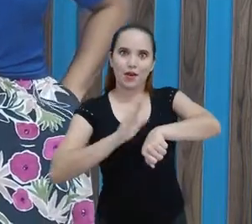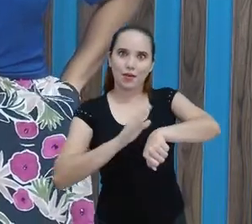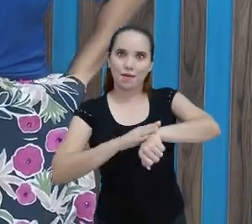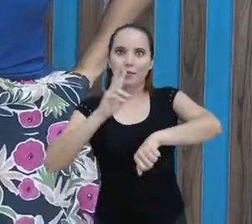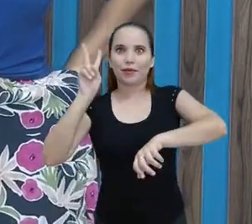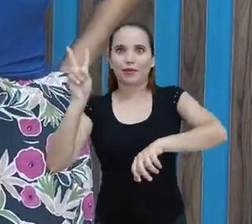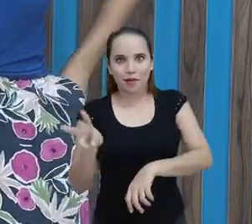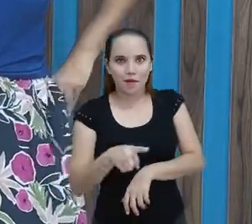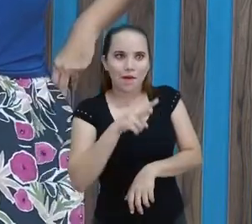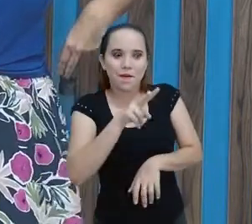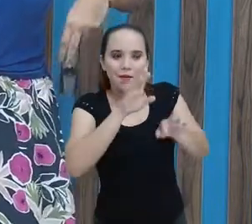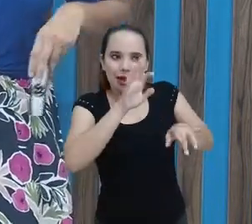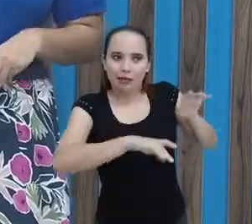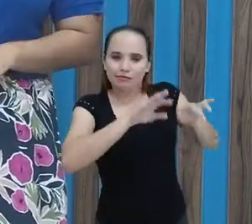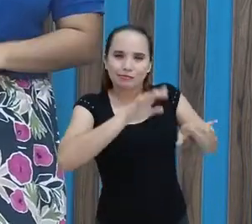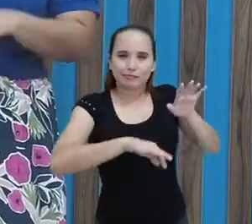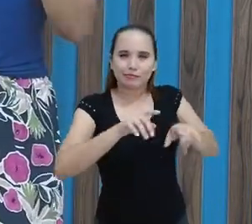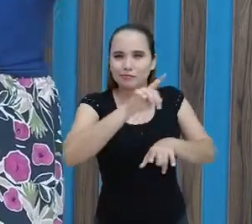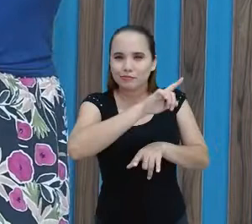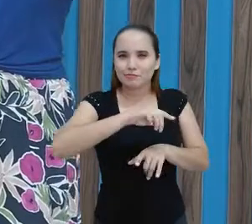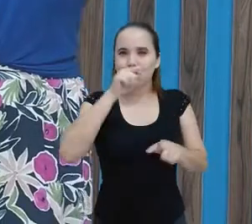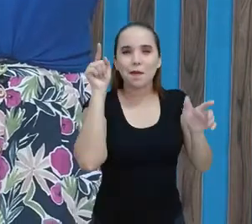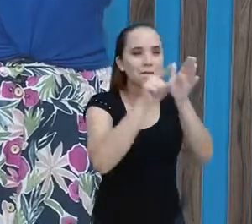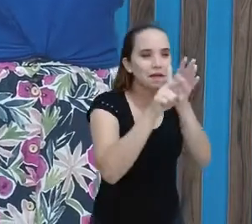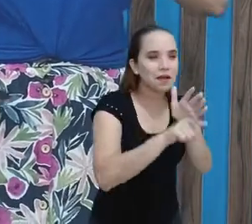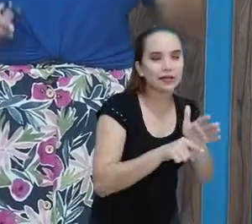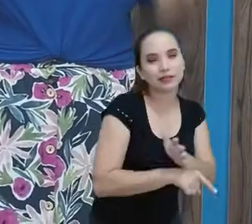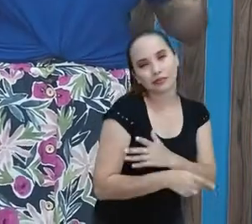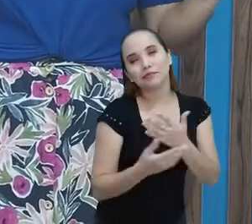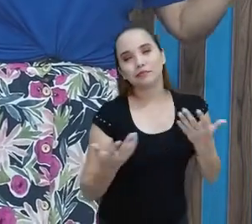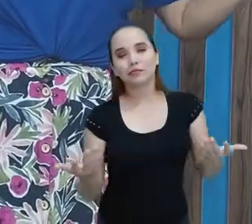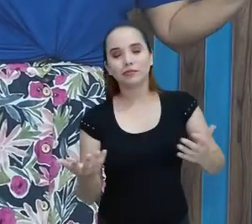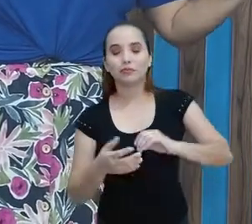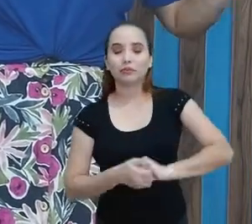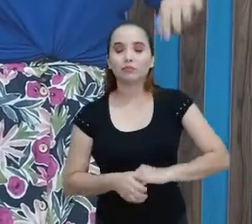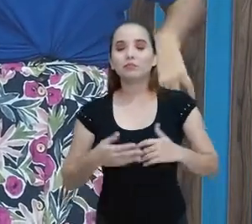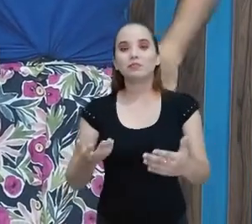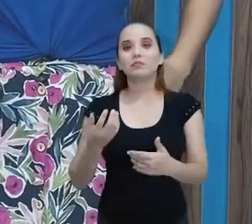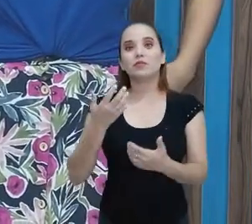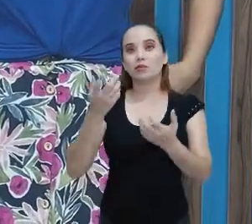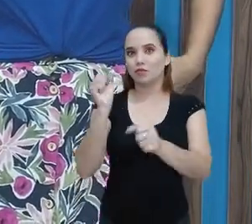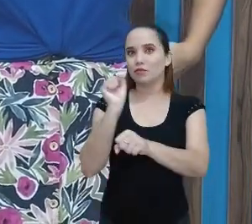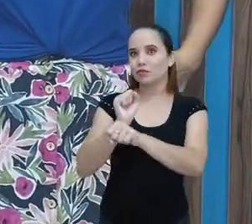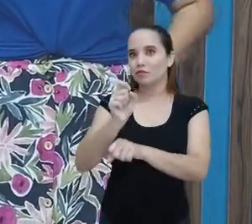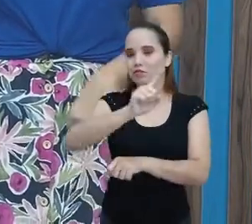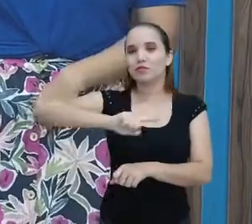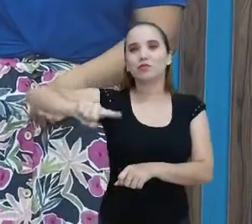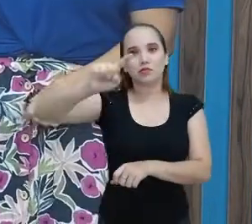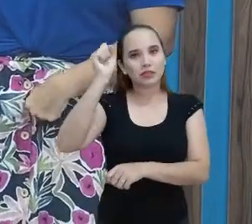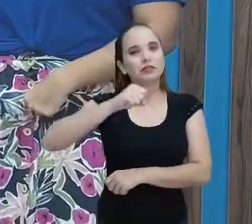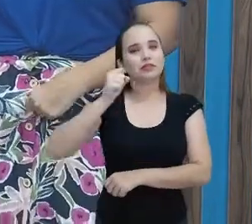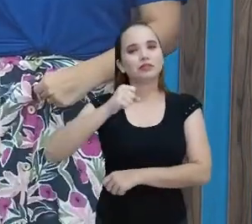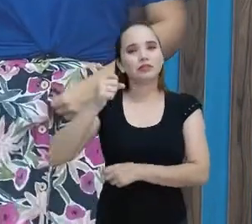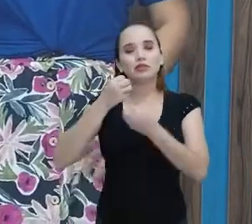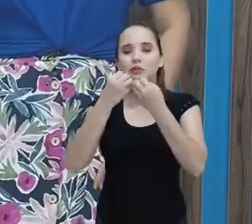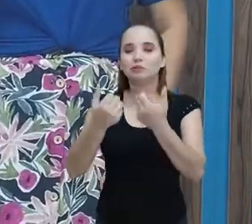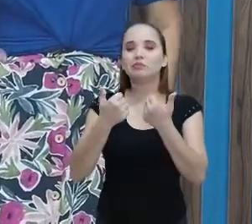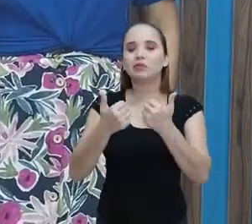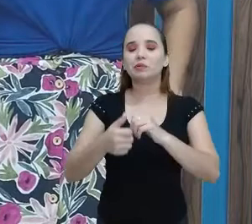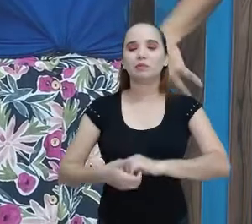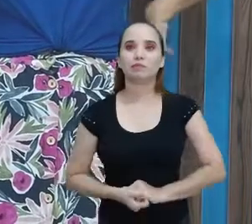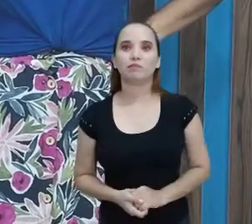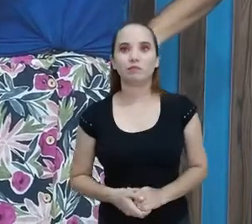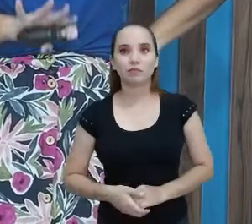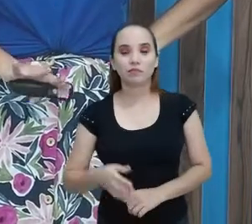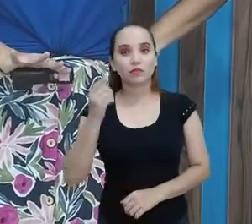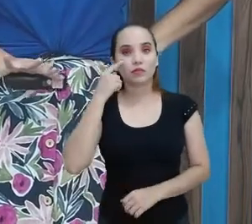estão bem? Está tudo certo? Então, eu espero que esteja, tá? E, ó, na descrição